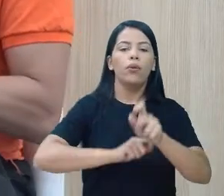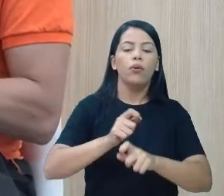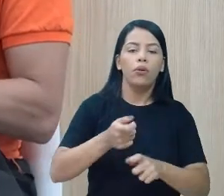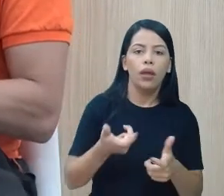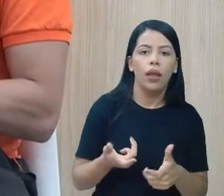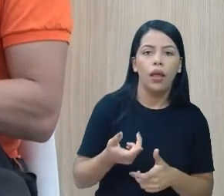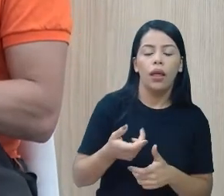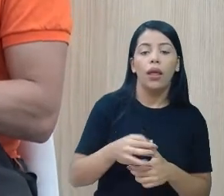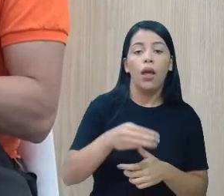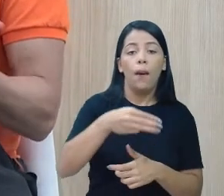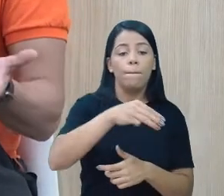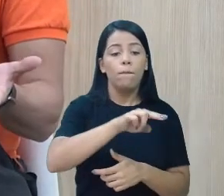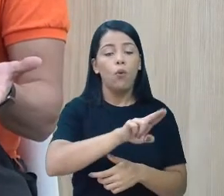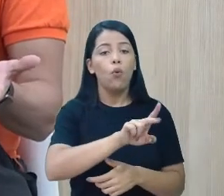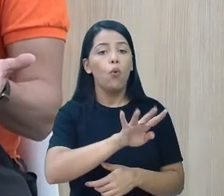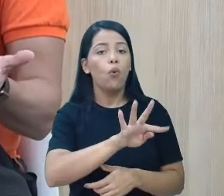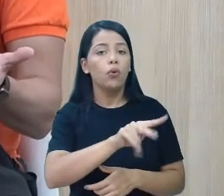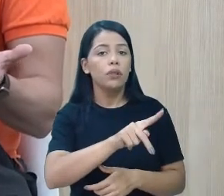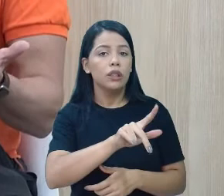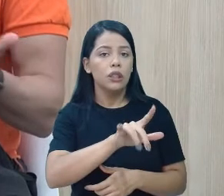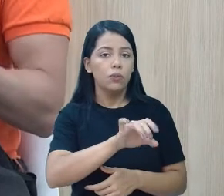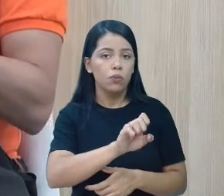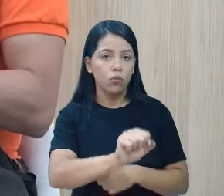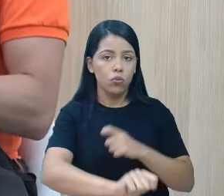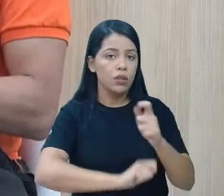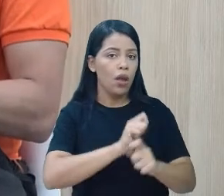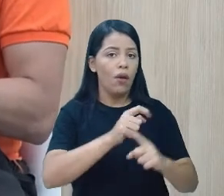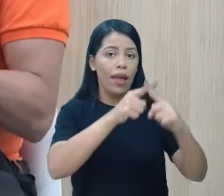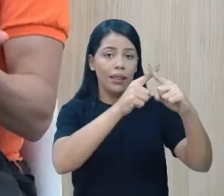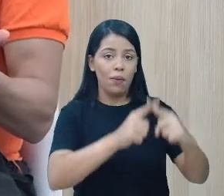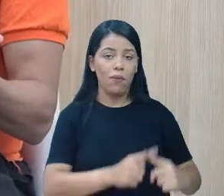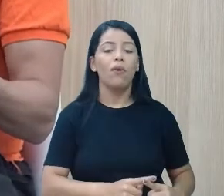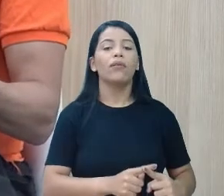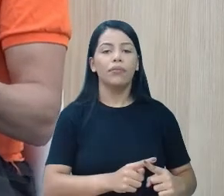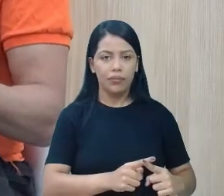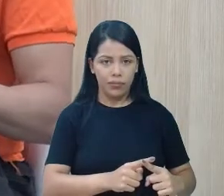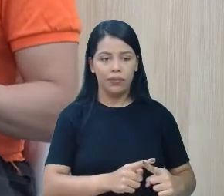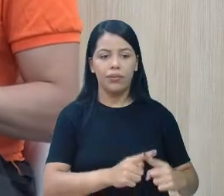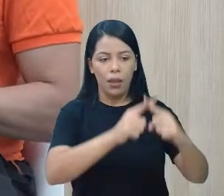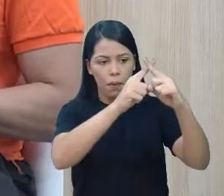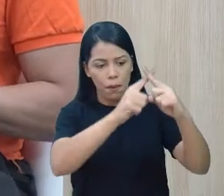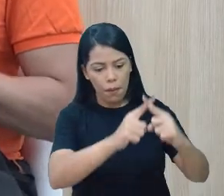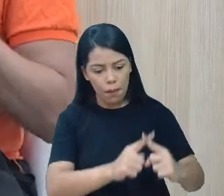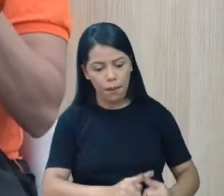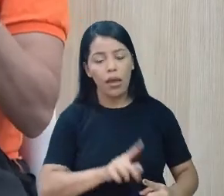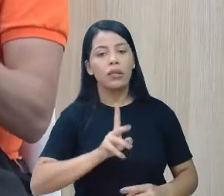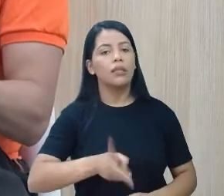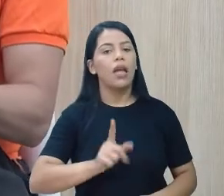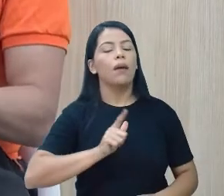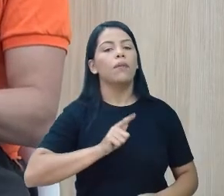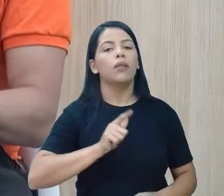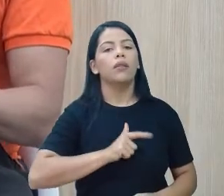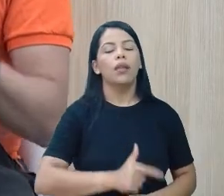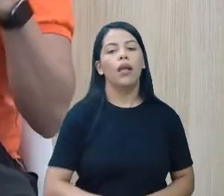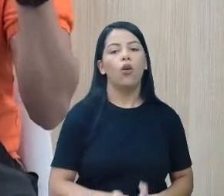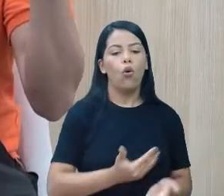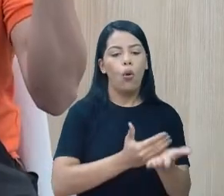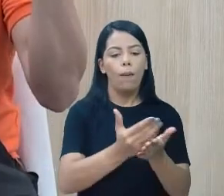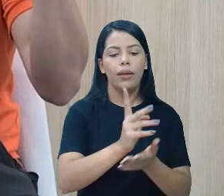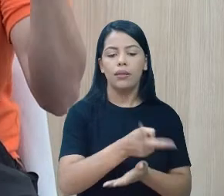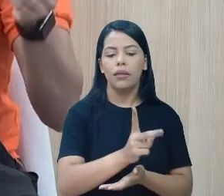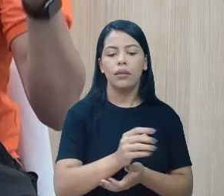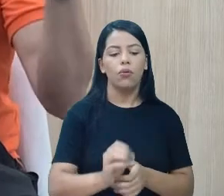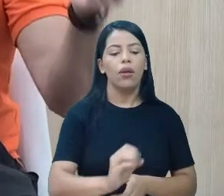os múltiplos ele é a tabuada, né? Os múltiplos de um número é a tabuada. Ele sempre vai começar com 0, porque a gente sempre vai